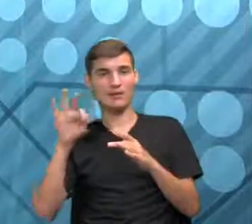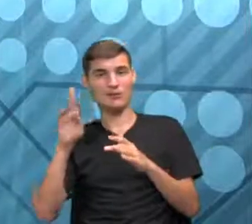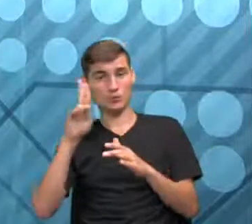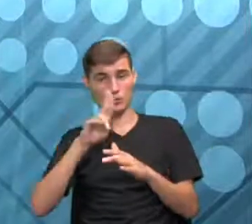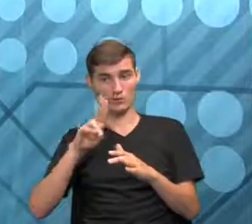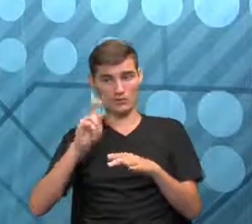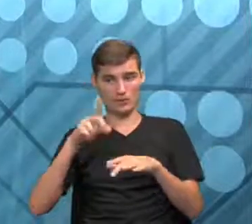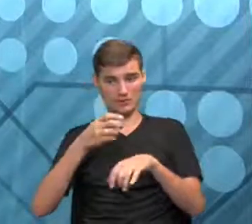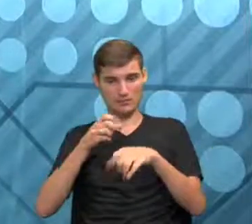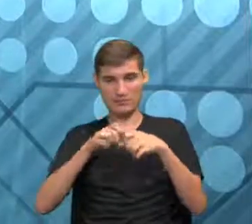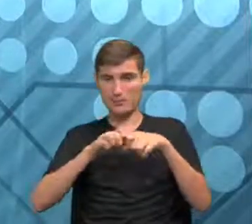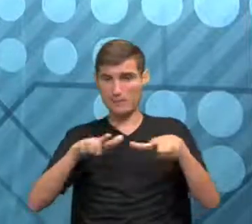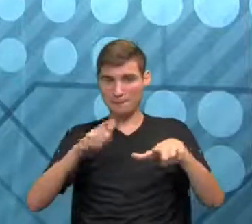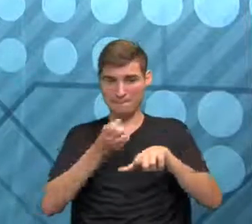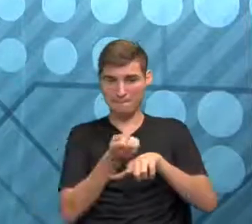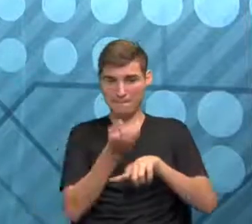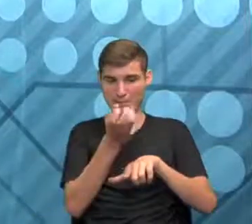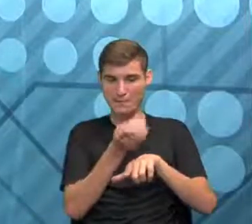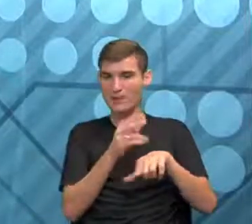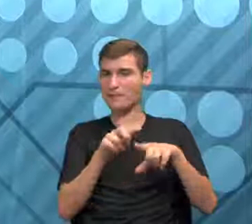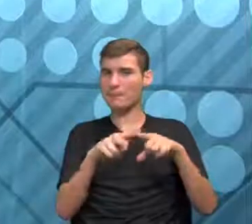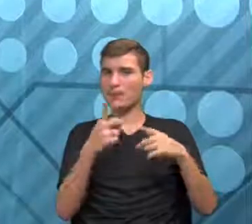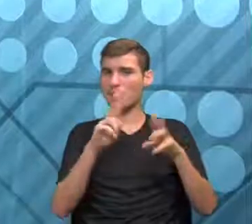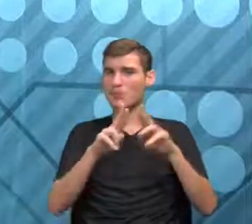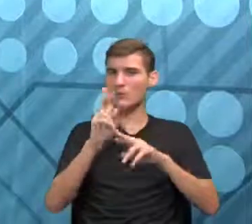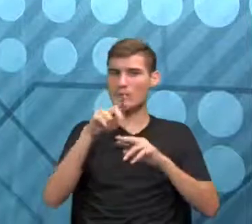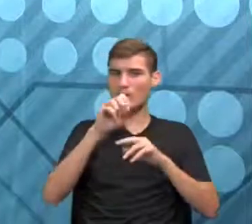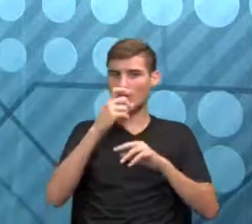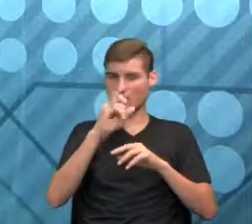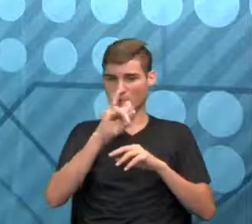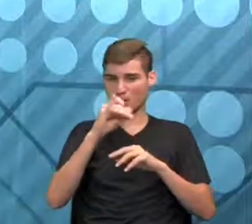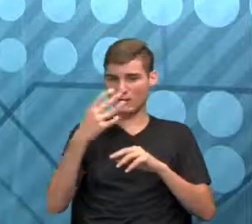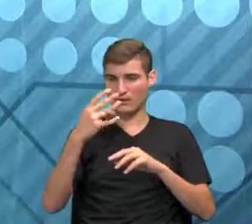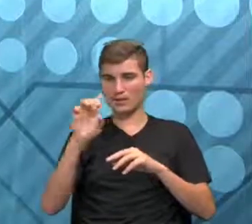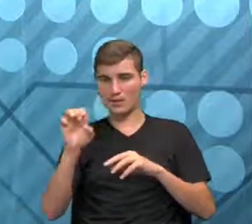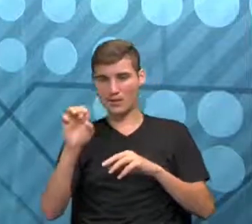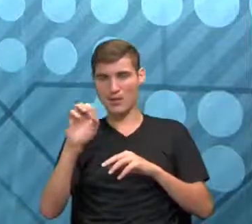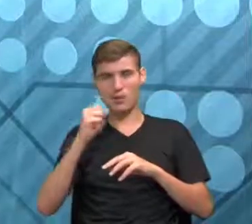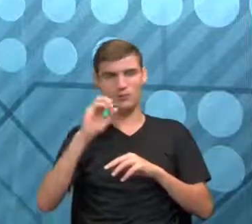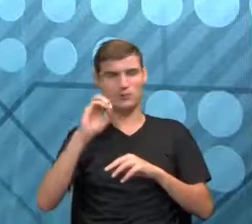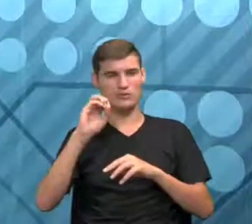utilizar modem, mas eu falei, eu vou utilizar o protocolo I3E